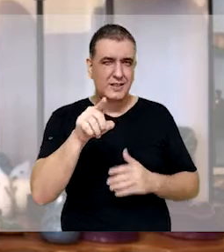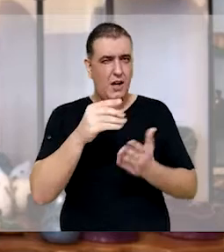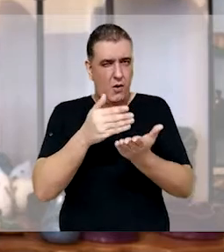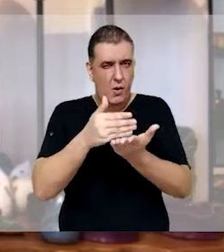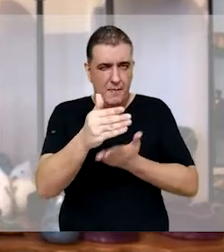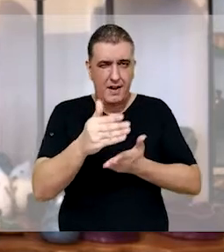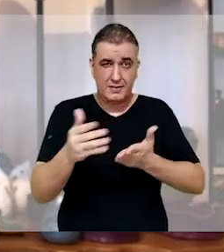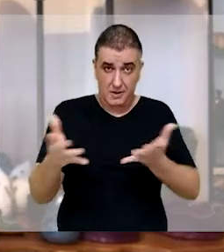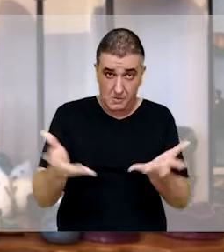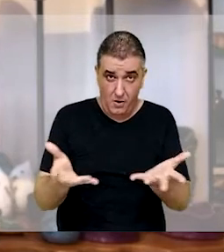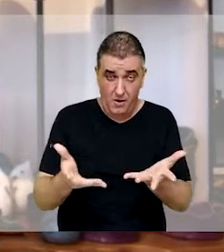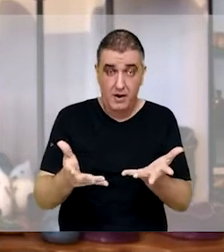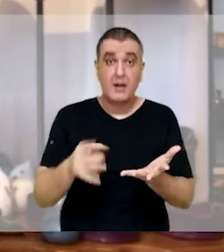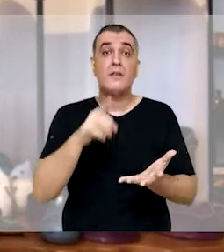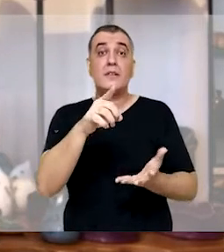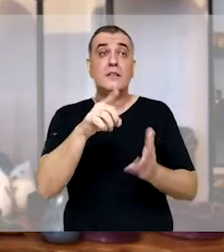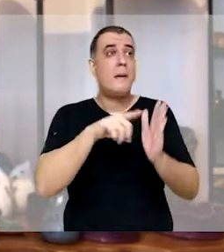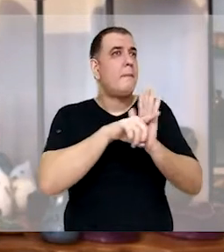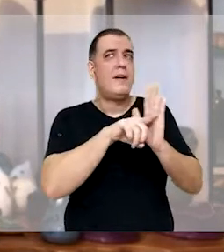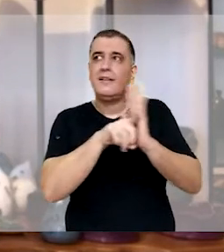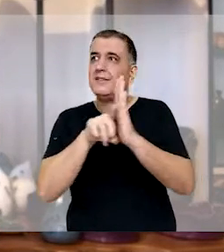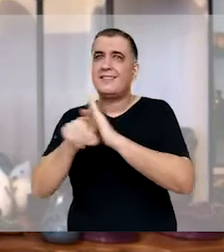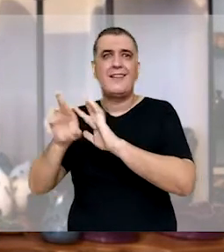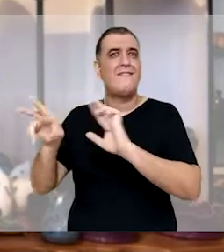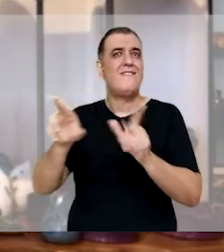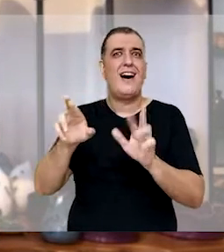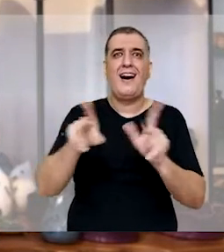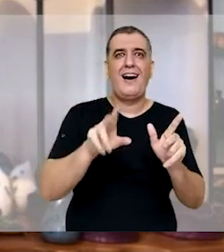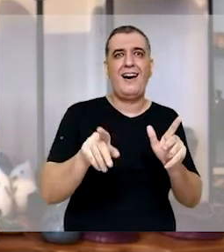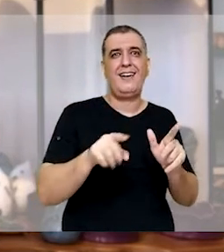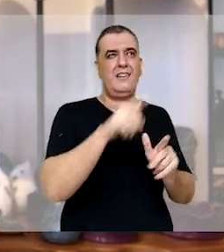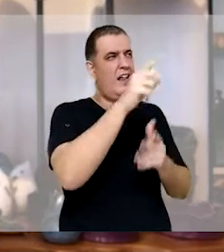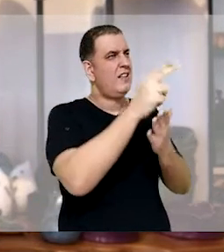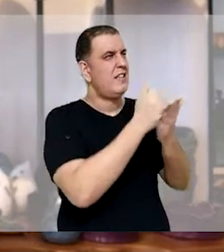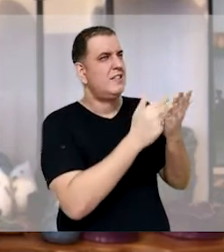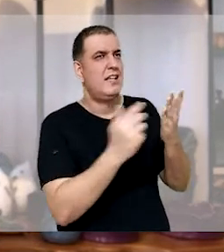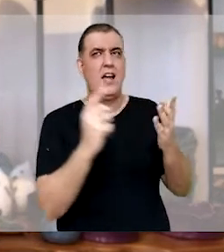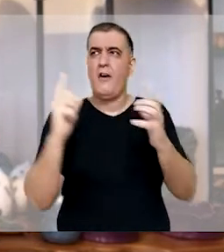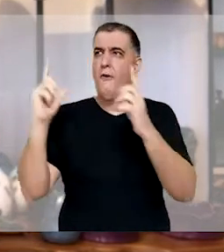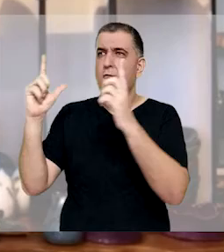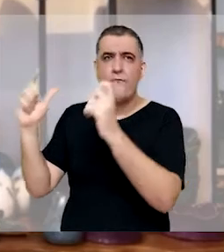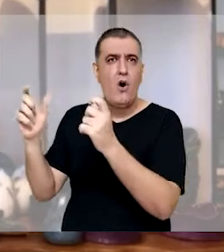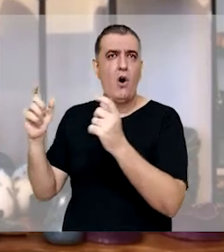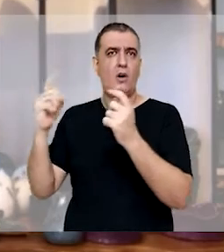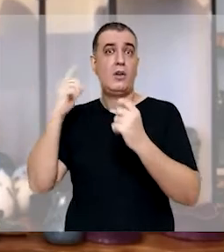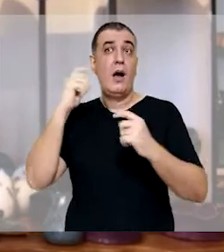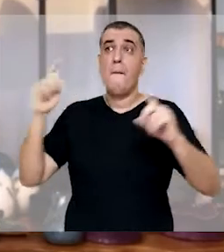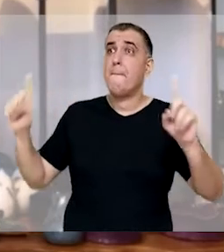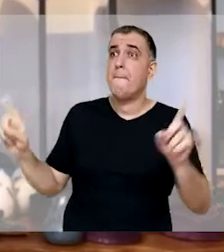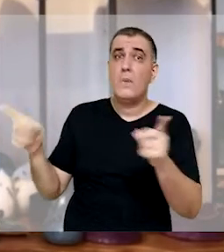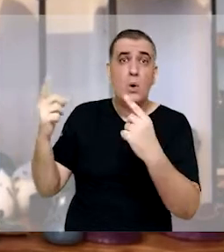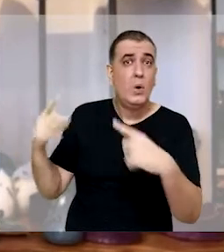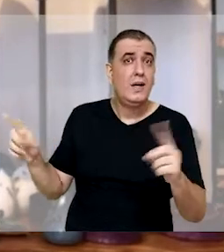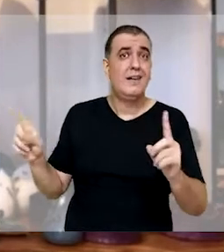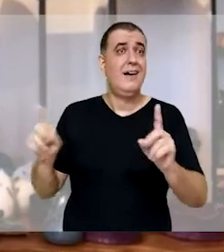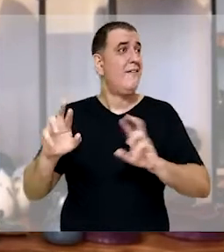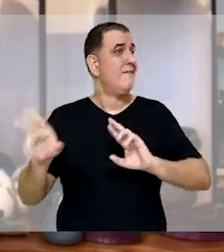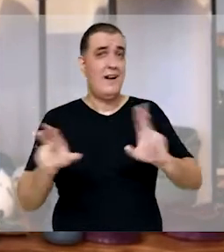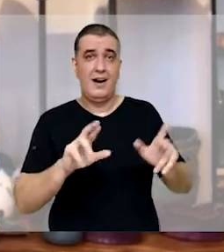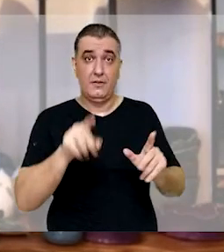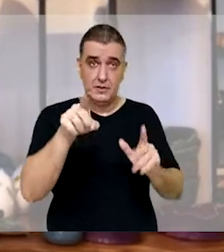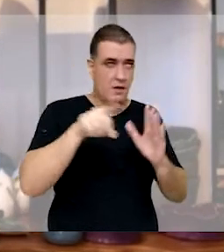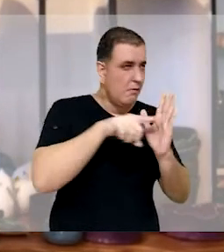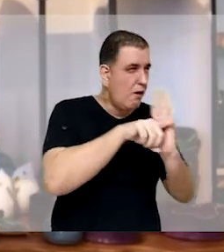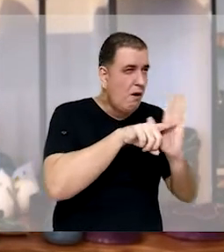outro ceramista, olhe os outros artistas, escute música, porque a gente precisa alimentar a